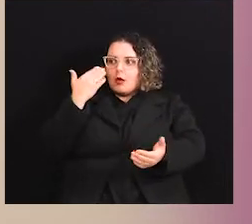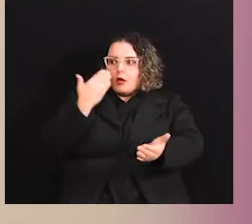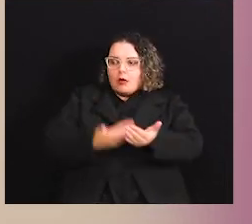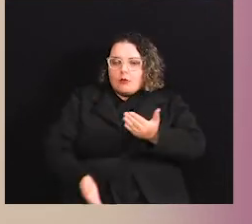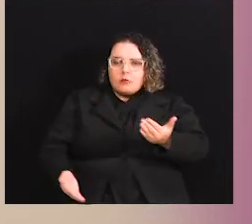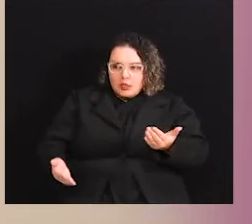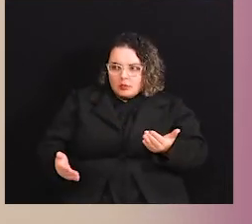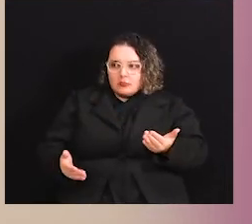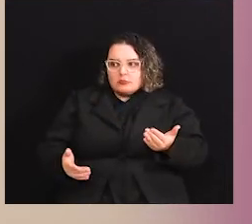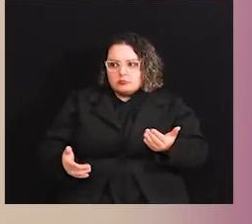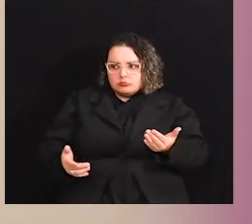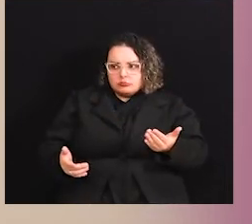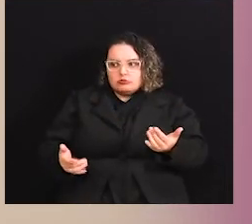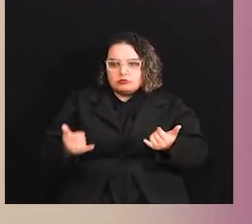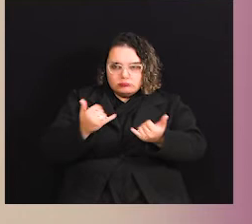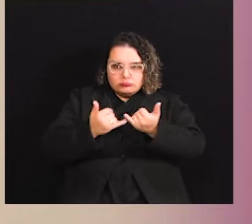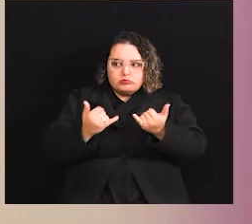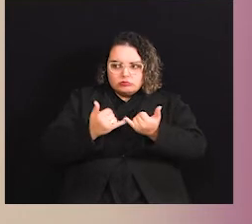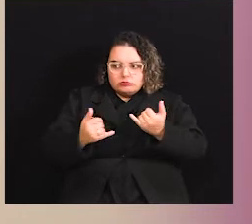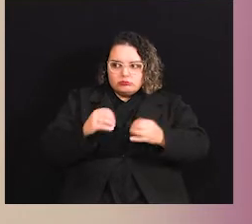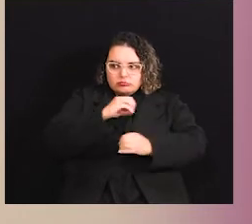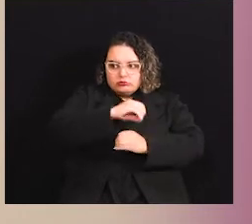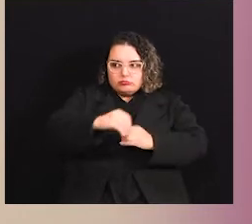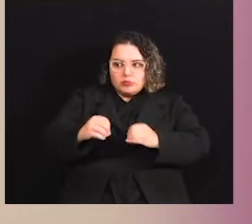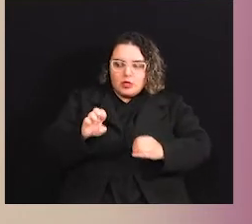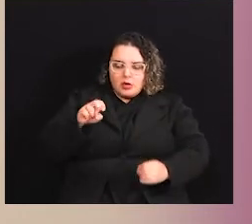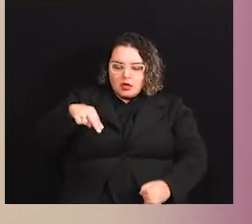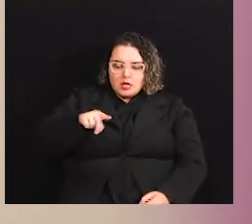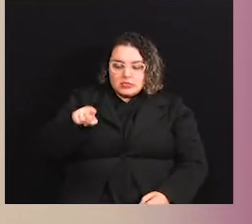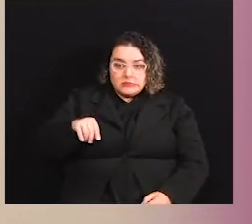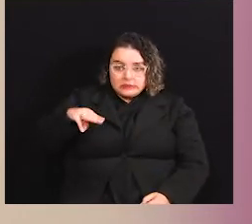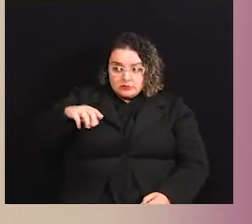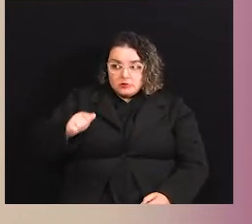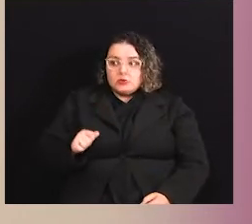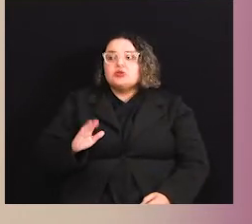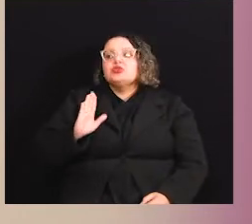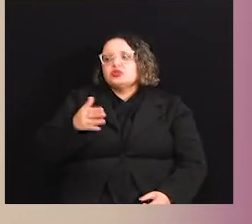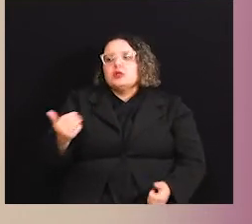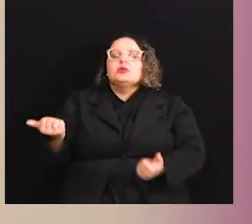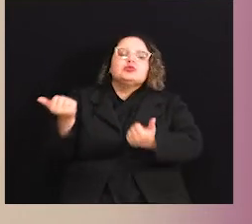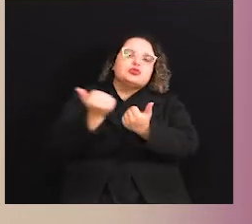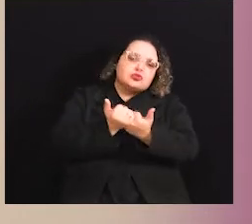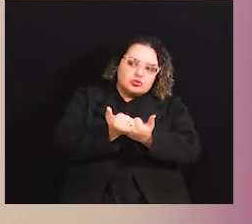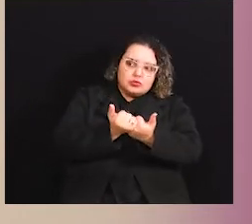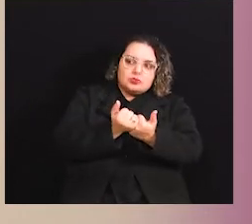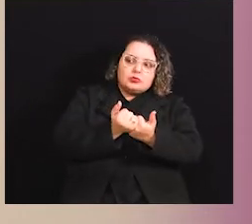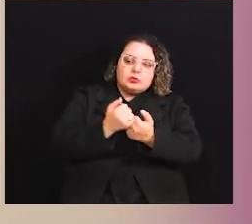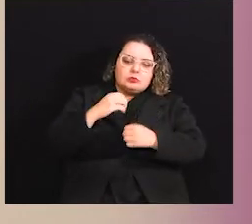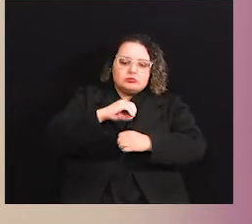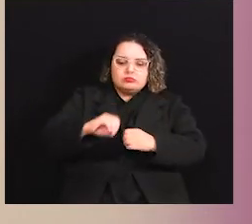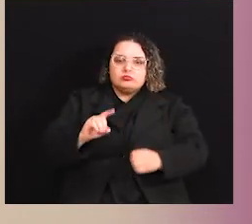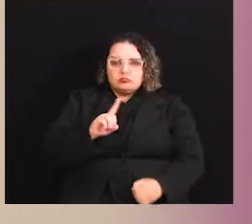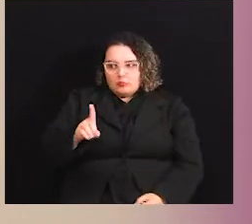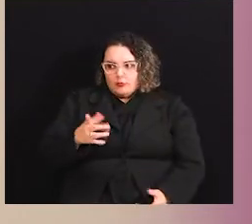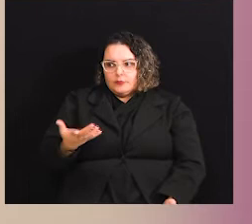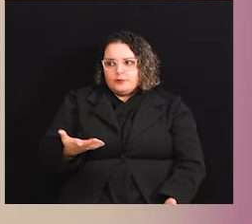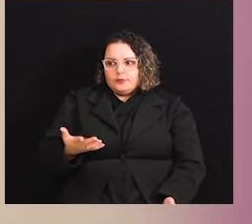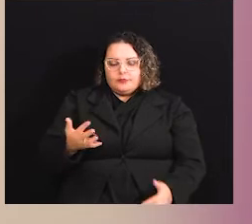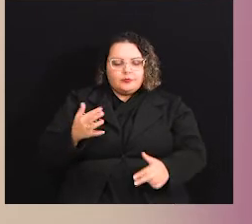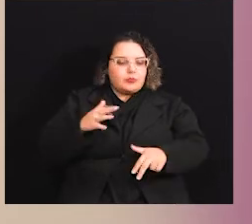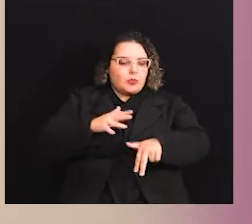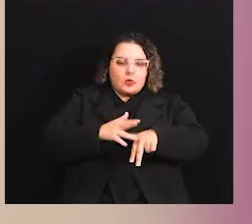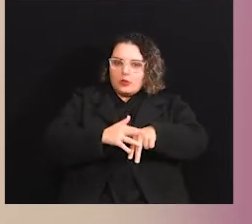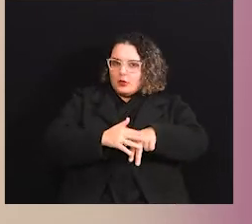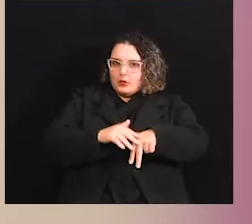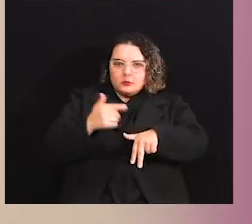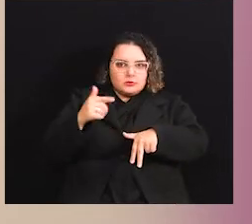perda de grande parte das células produtoras de enzima que já foram substituídas por células não funcionantes, esses pacientes já